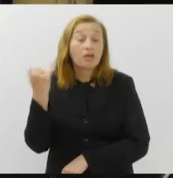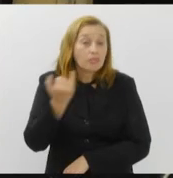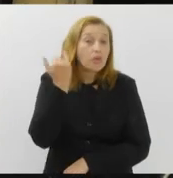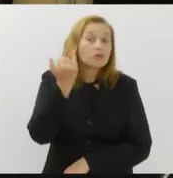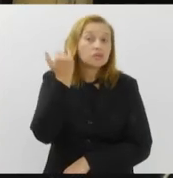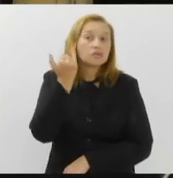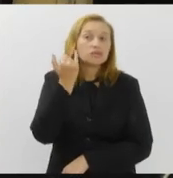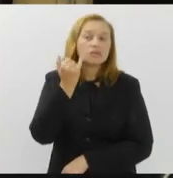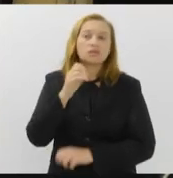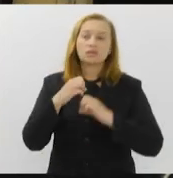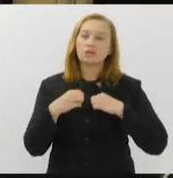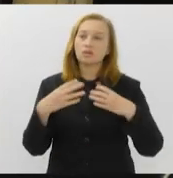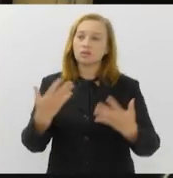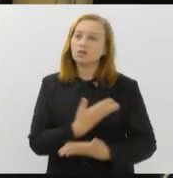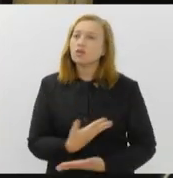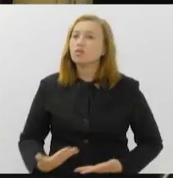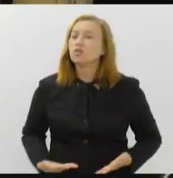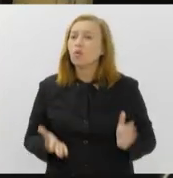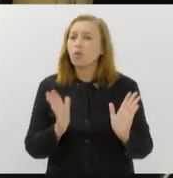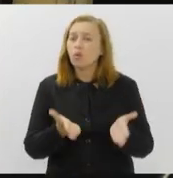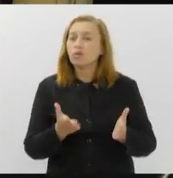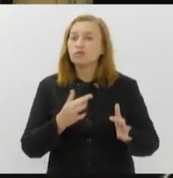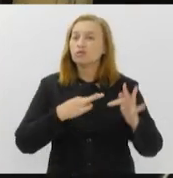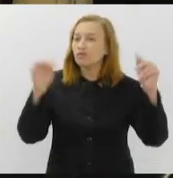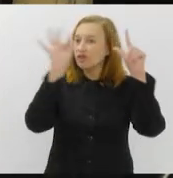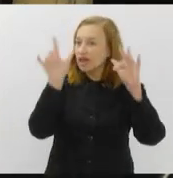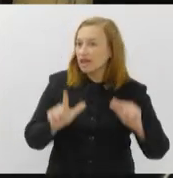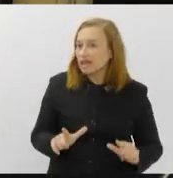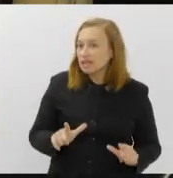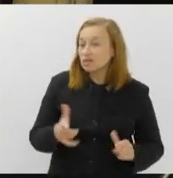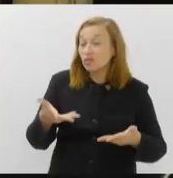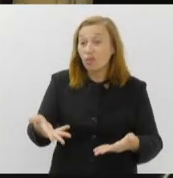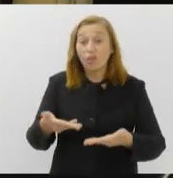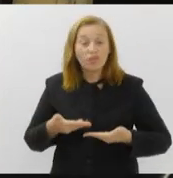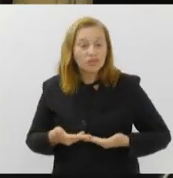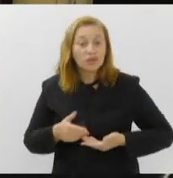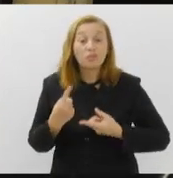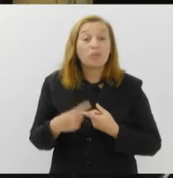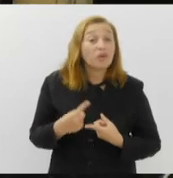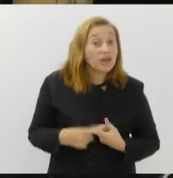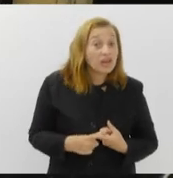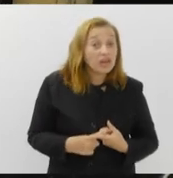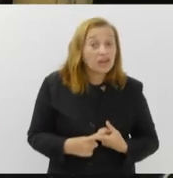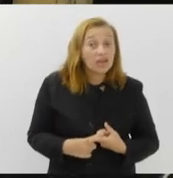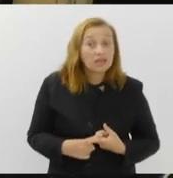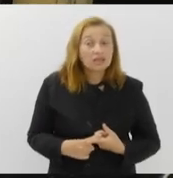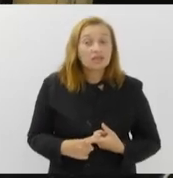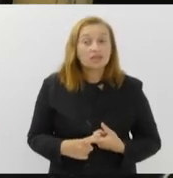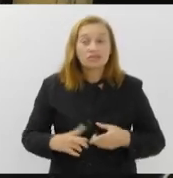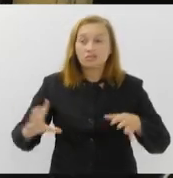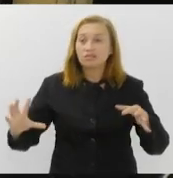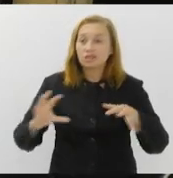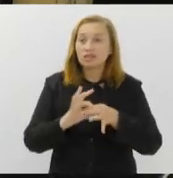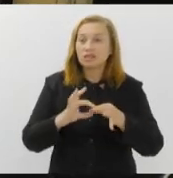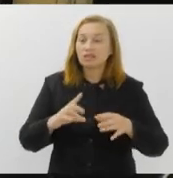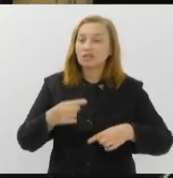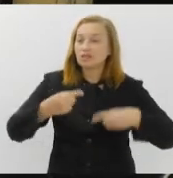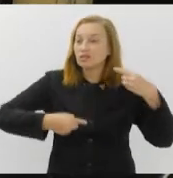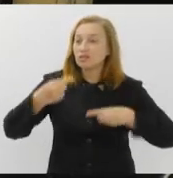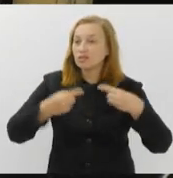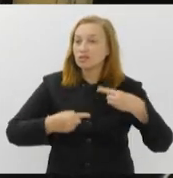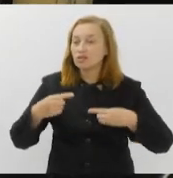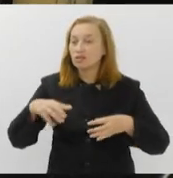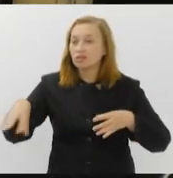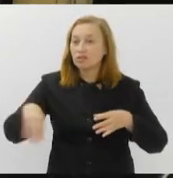essa audiência que hoje nós ficamos muito felizes com esse convite, porque está em sintonia com o que nós estamos discutindo dentro da